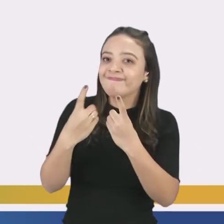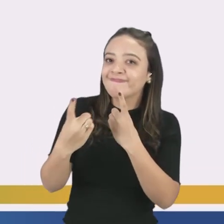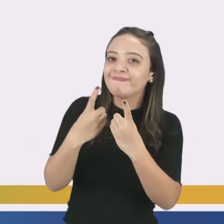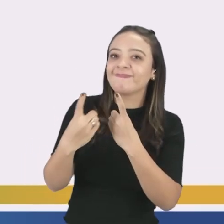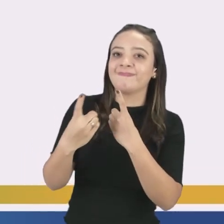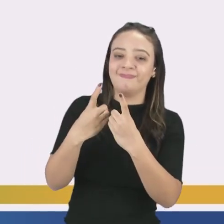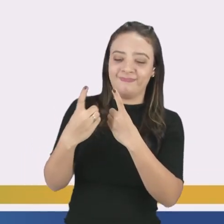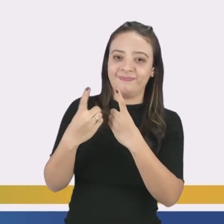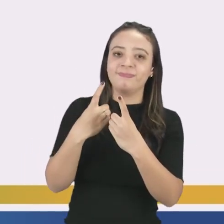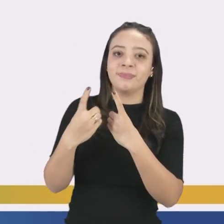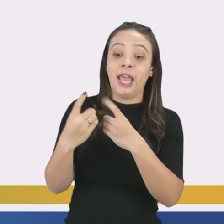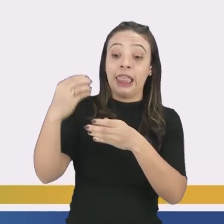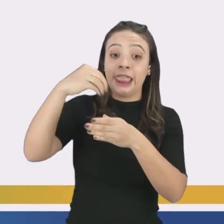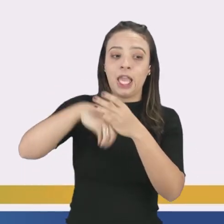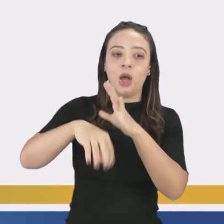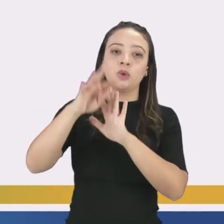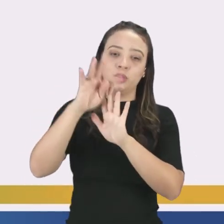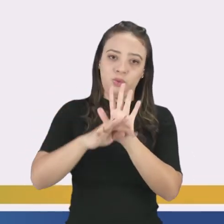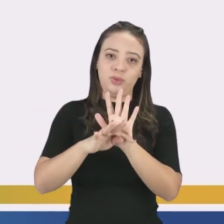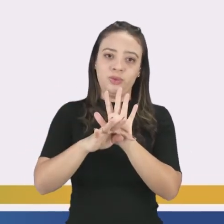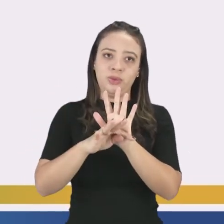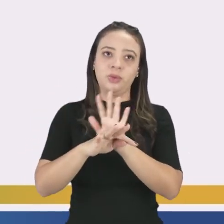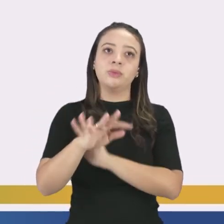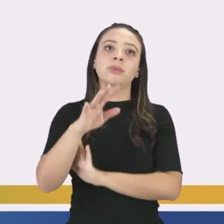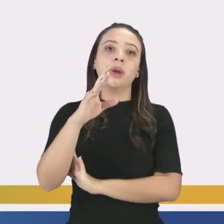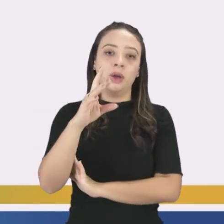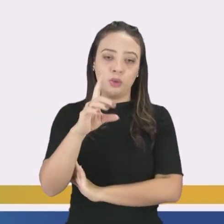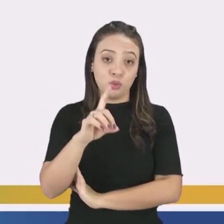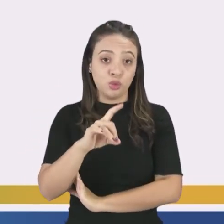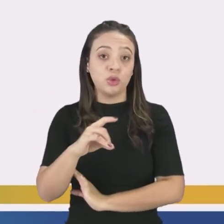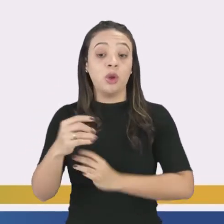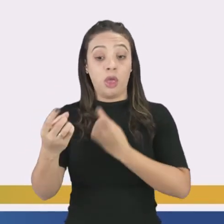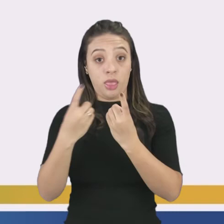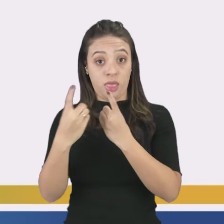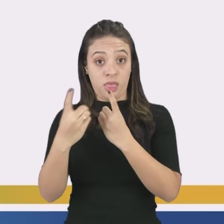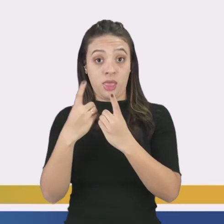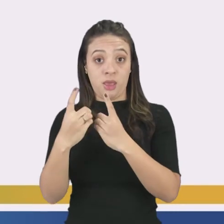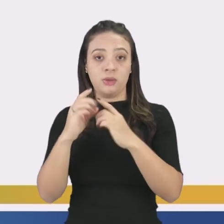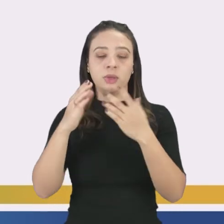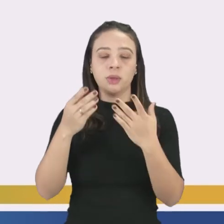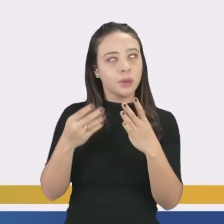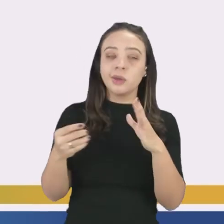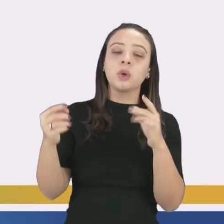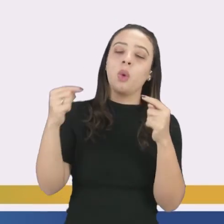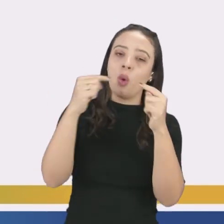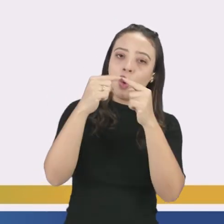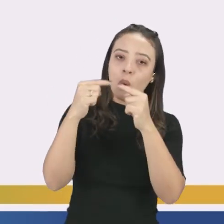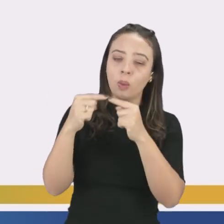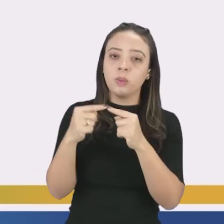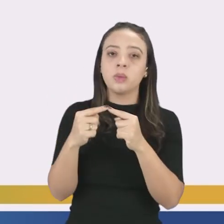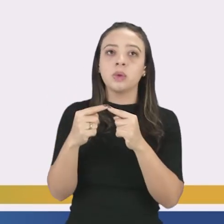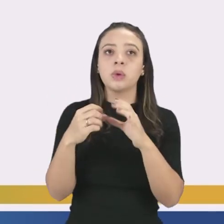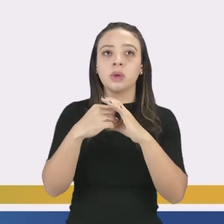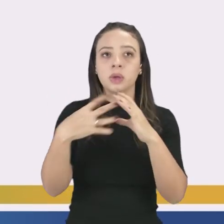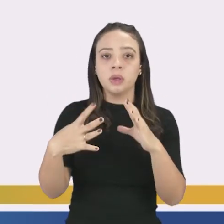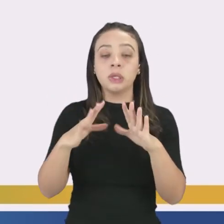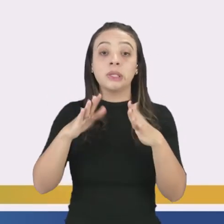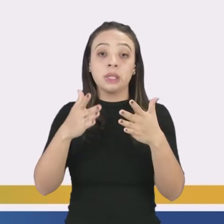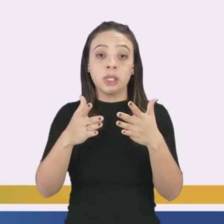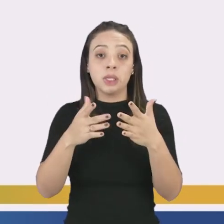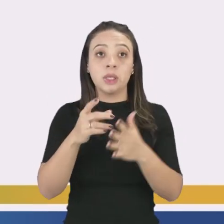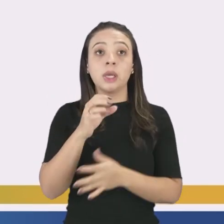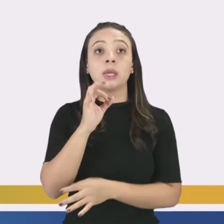da dialógica dentro do texto, ou seja, o diálogo. Então, de acordo com essa característica, qual é a nossa resposta correta? A letra